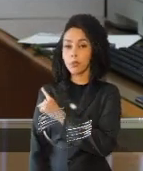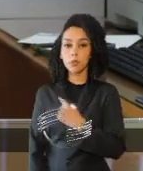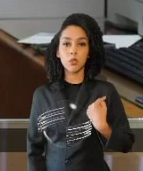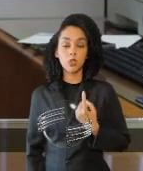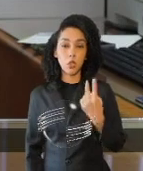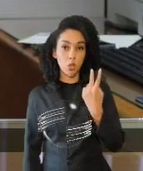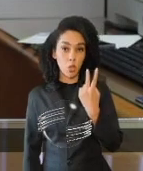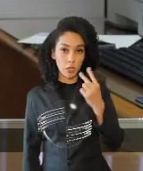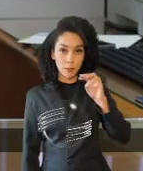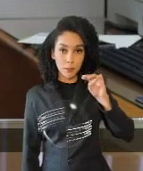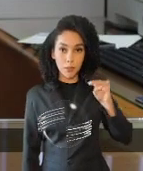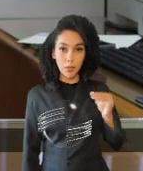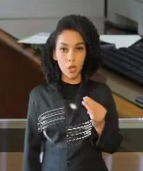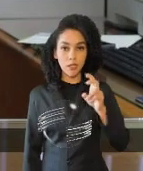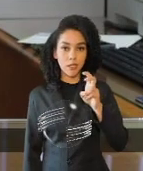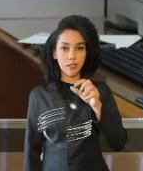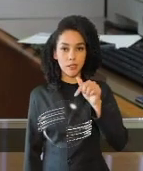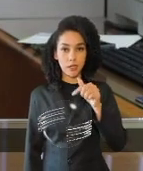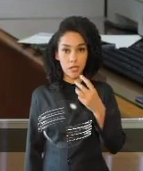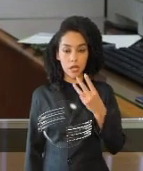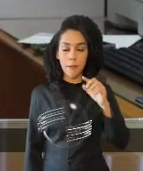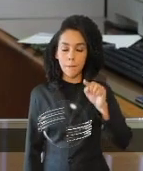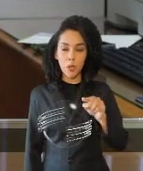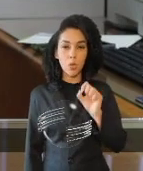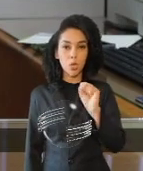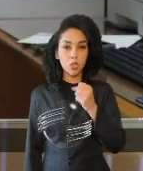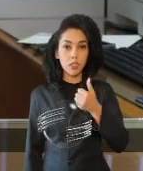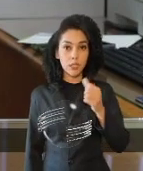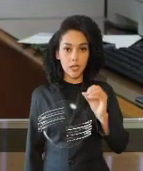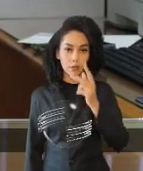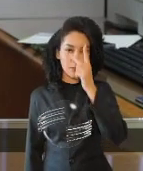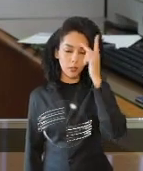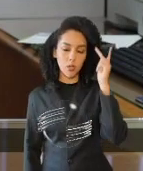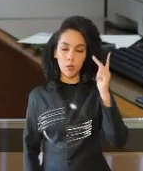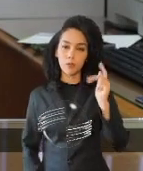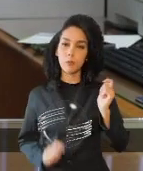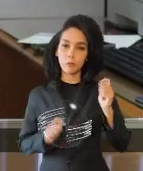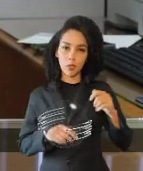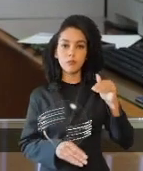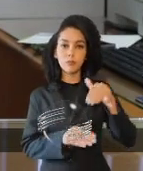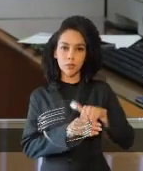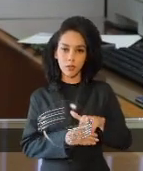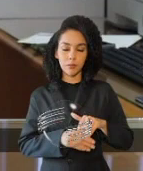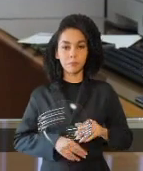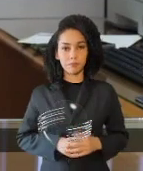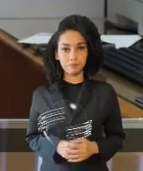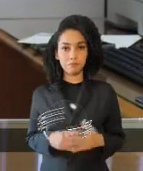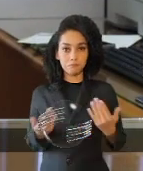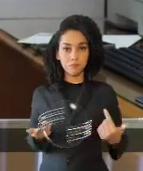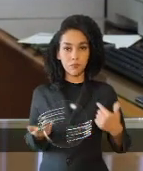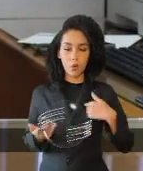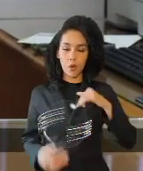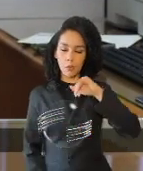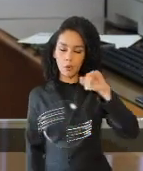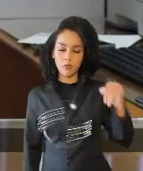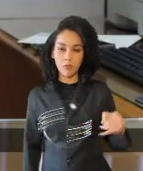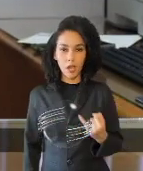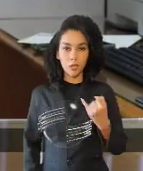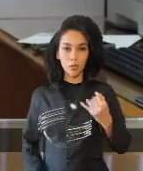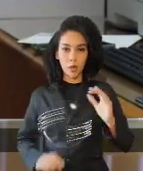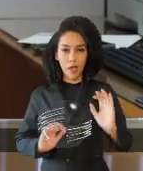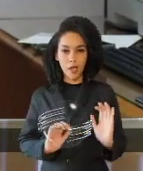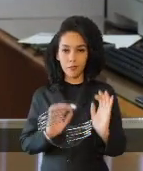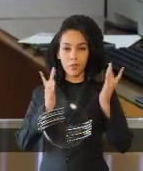dois milhões 573 1810 eleitores aptos a votar com o olho pois o ensejo desta festa